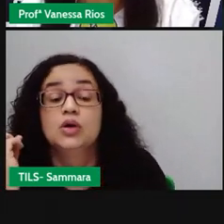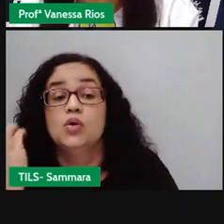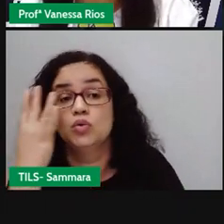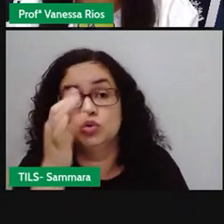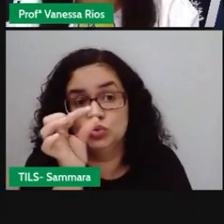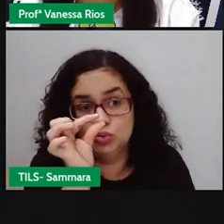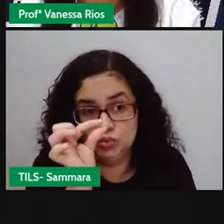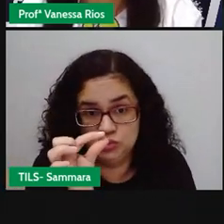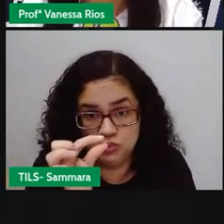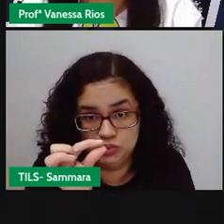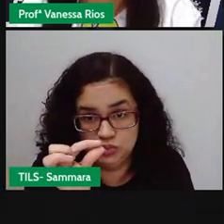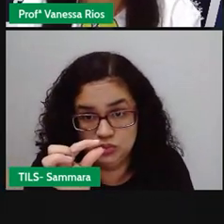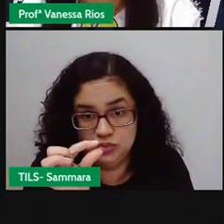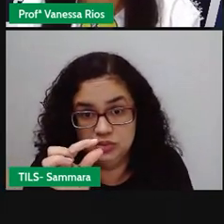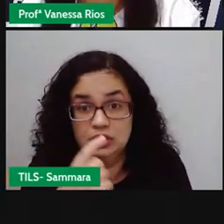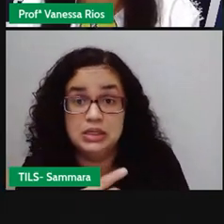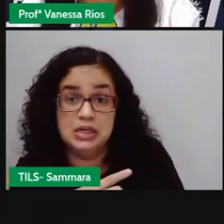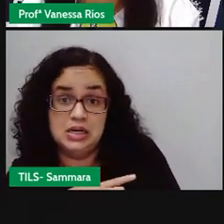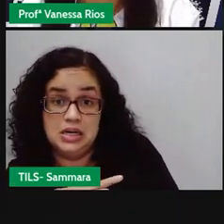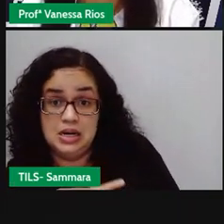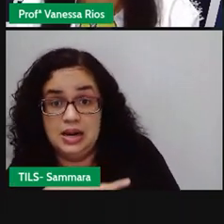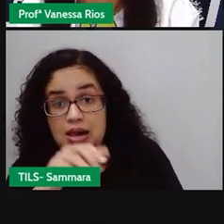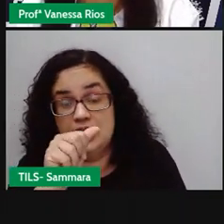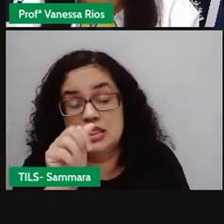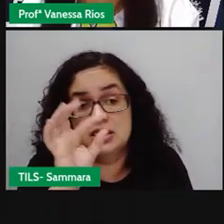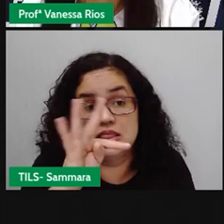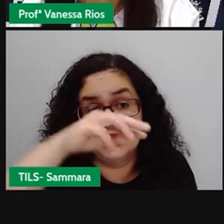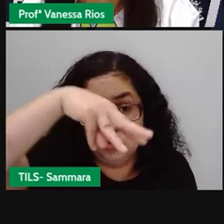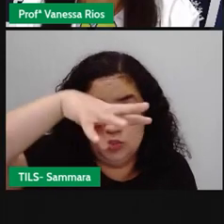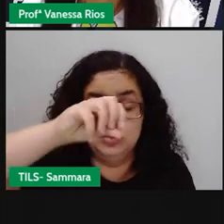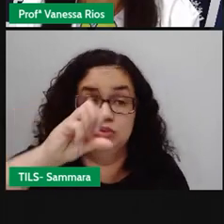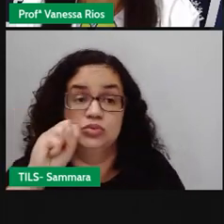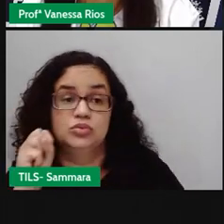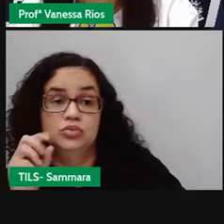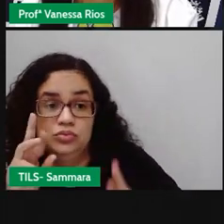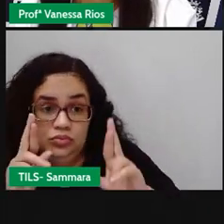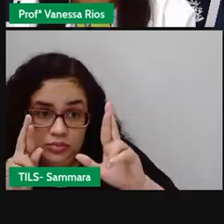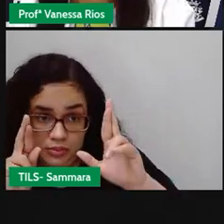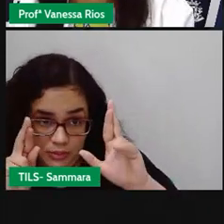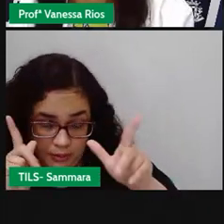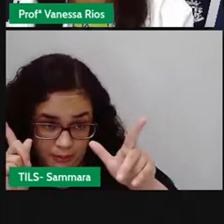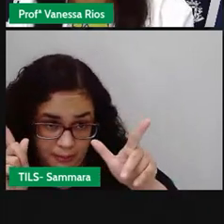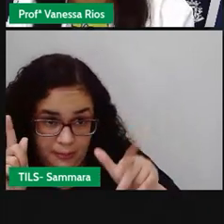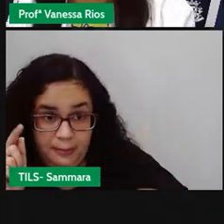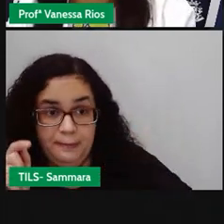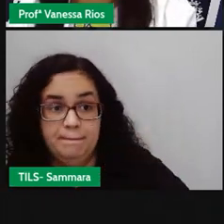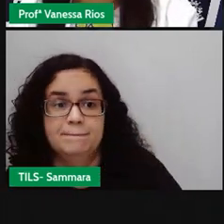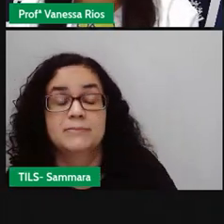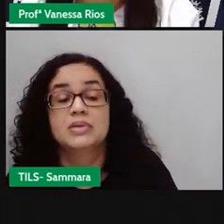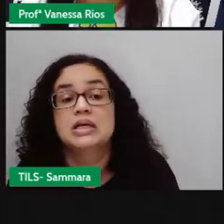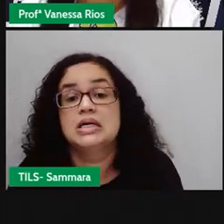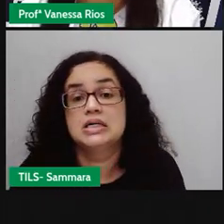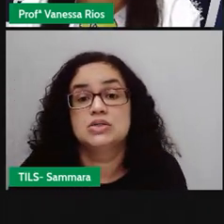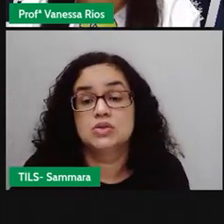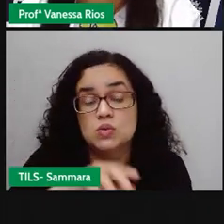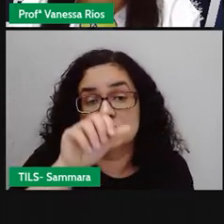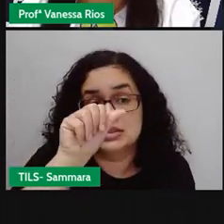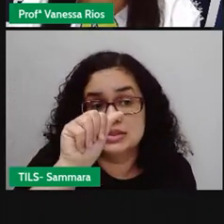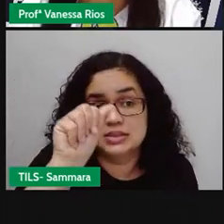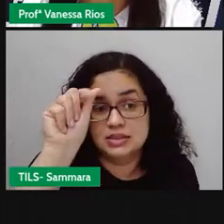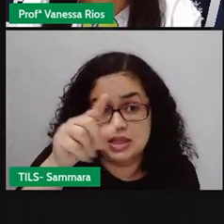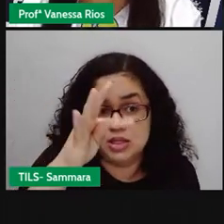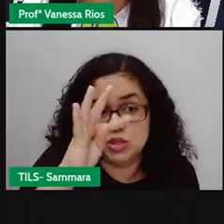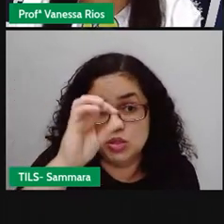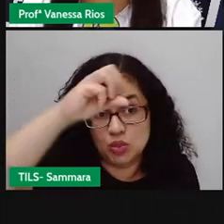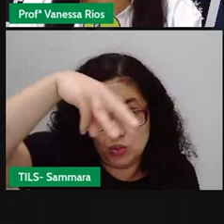A quantidade de partículas que compõem os átomos é o que os diferencia. Então, os átomos aí,